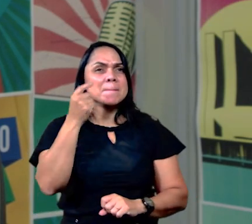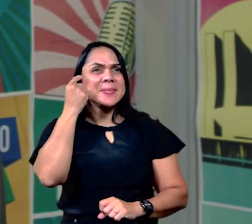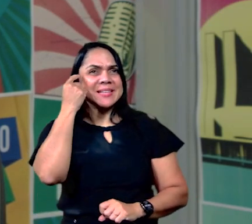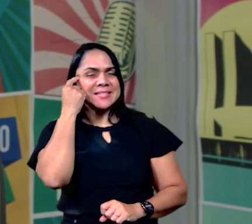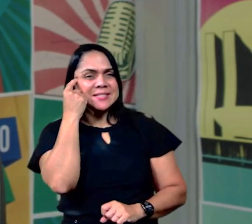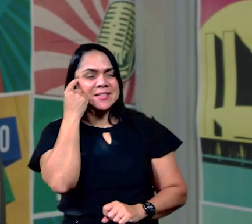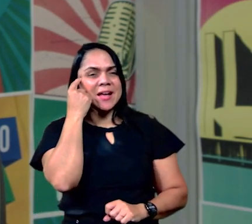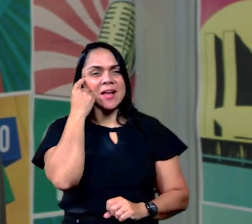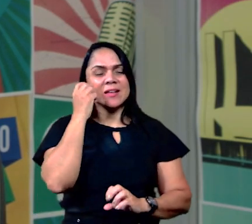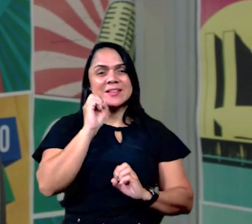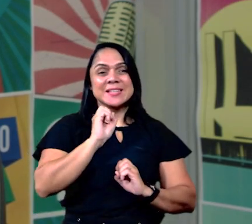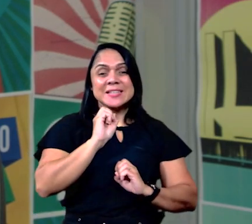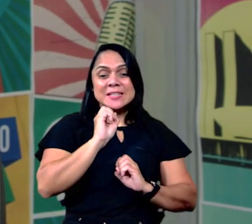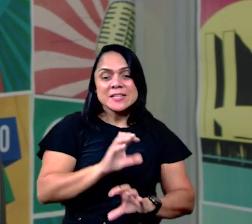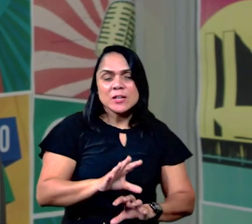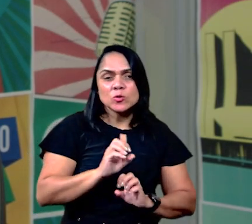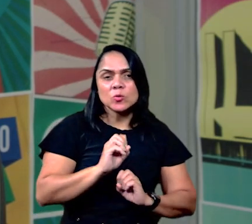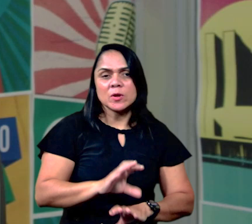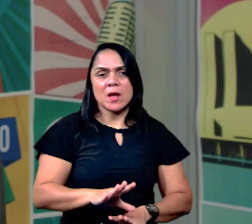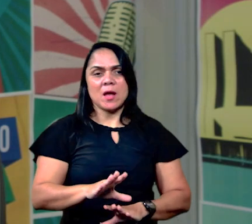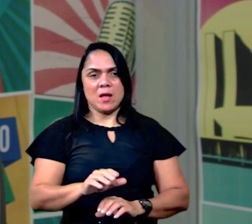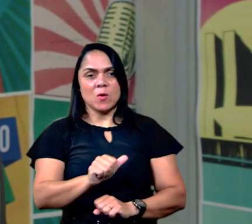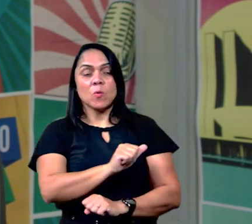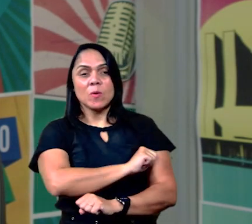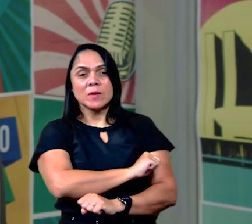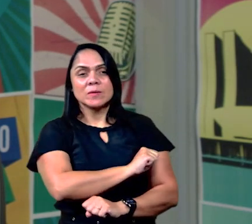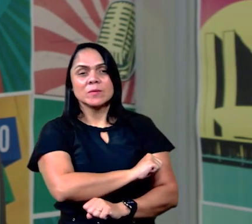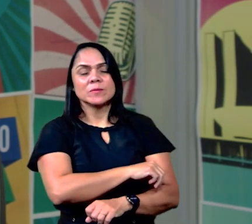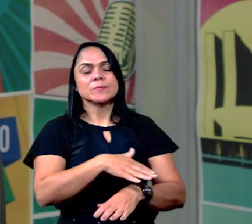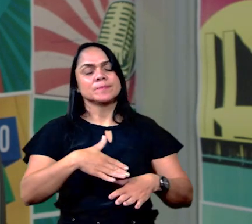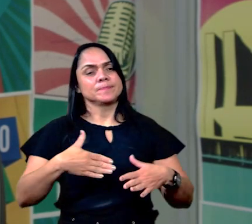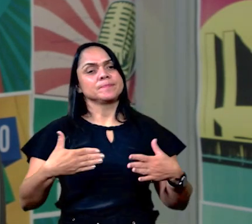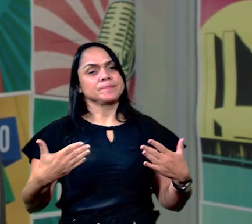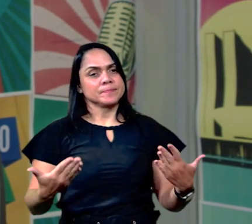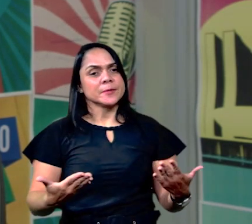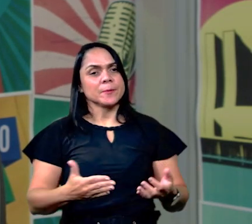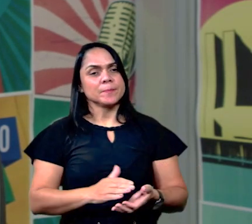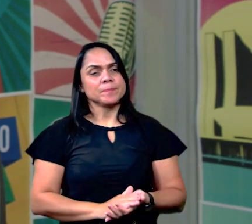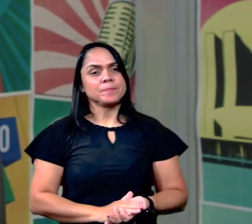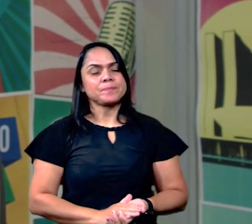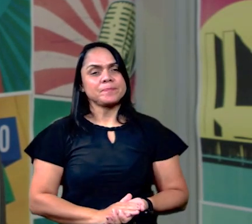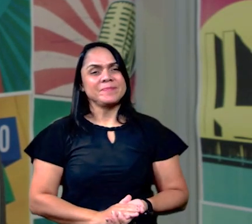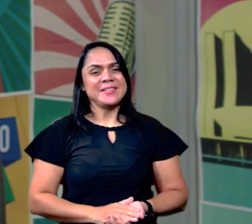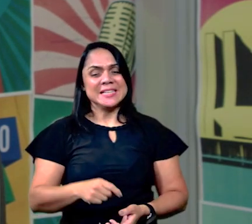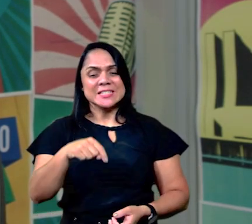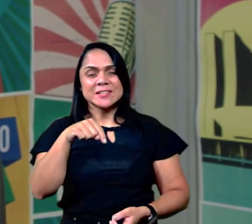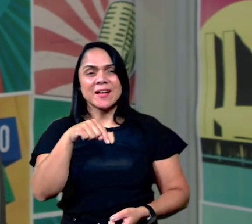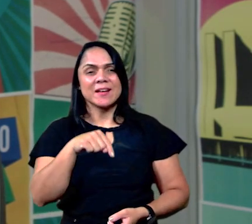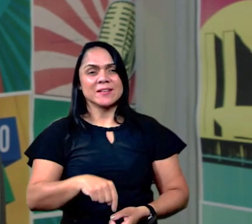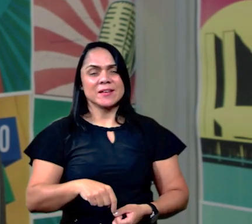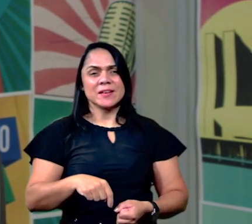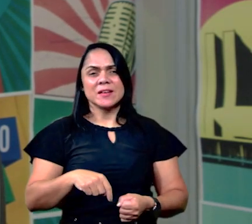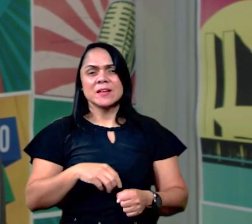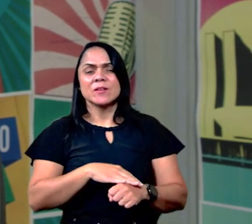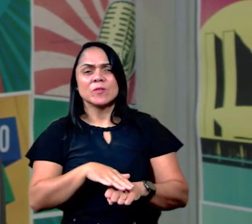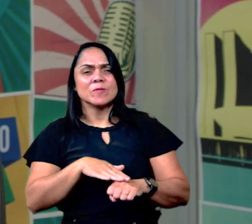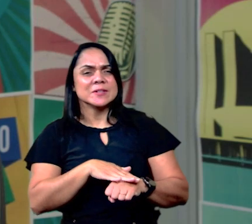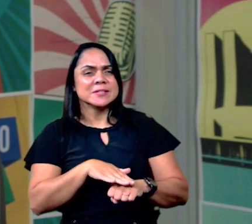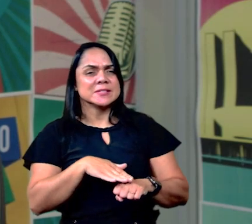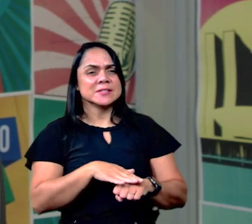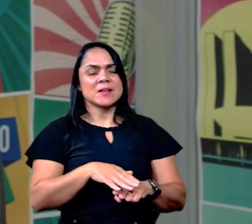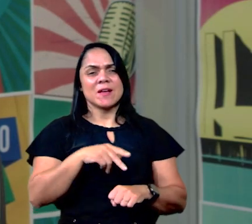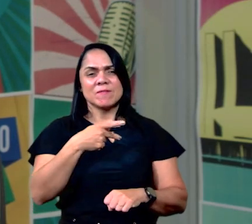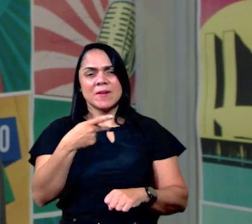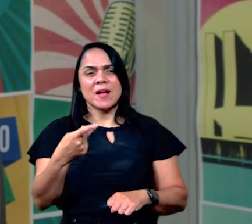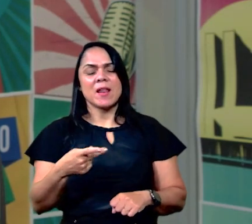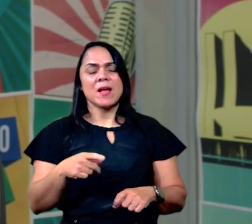sejam pedagógicas, didáticas e educacionais, né. E eu acho que isso vem de estar aqui falando sobre isso, mas